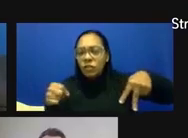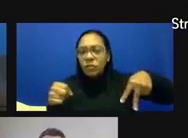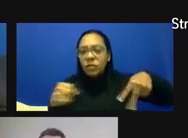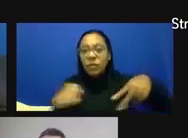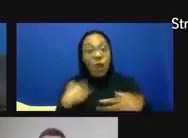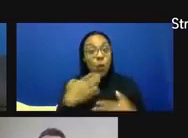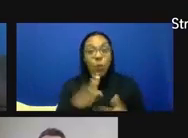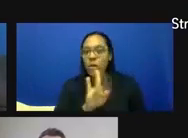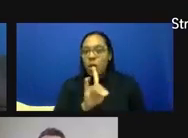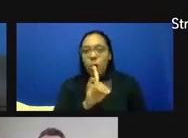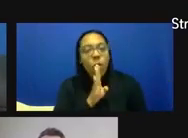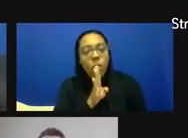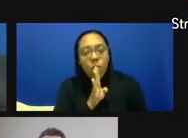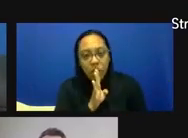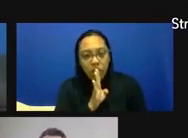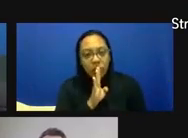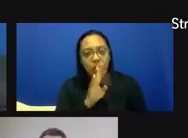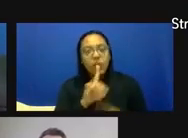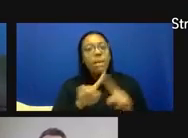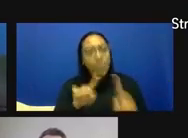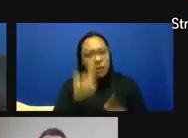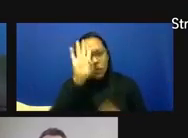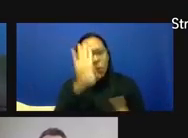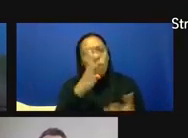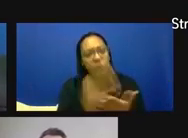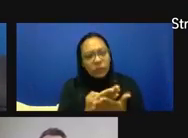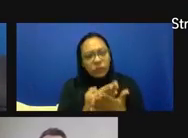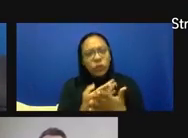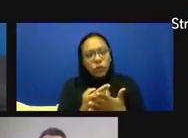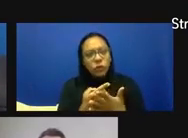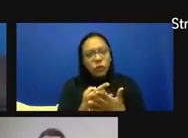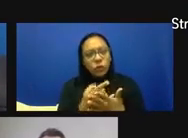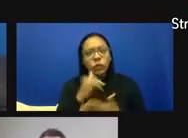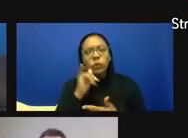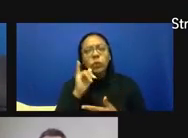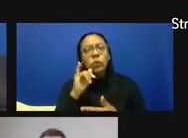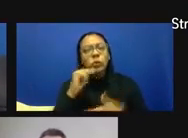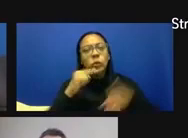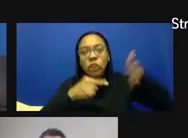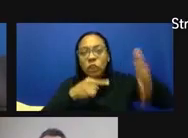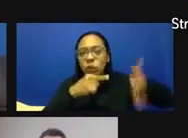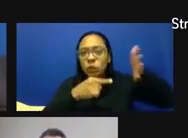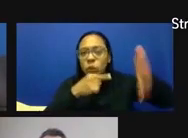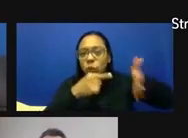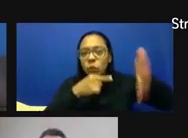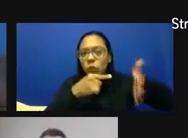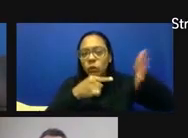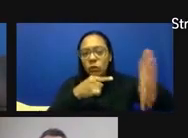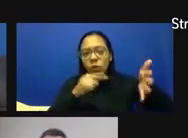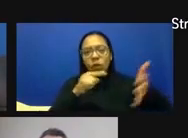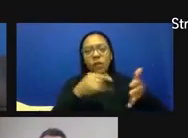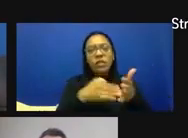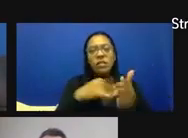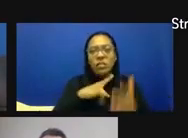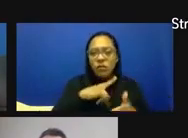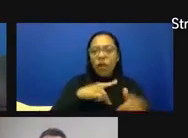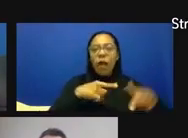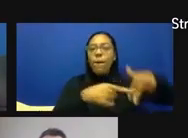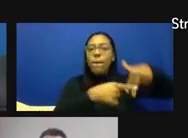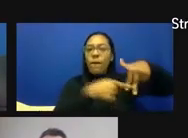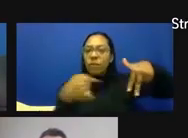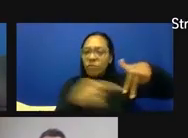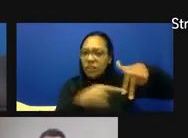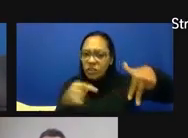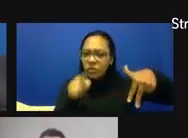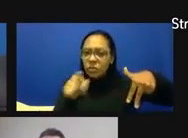se trata, mas eu acredito no discurso de vocês. Se tiver alguma vítima assistindo, dos casos que vocês narraram, saibam que eu acredito no discurso